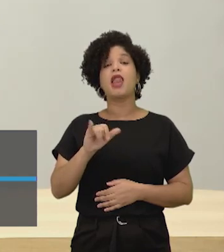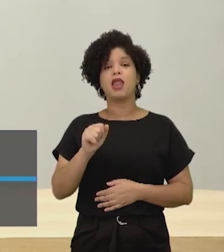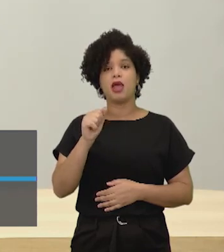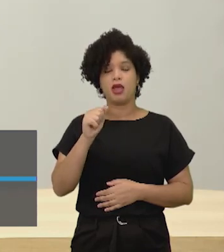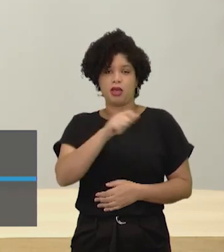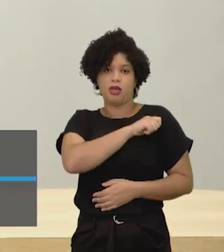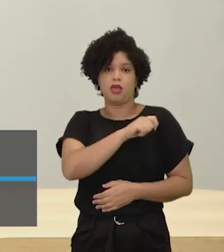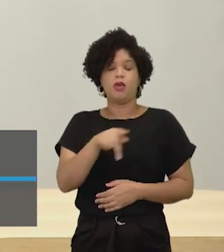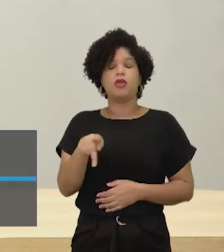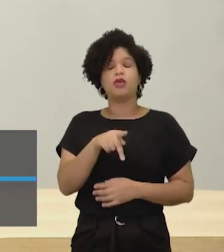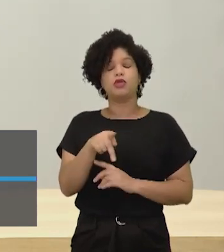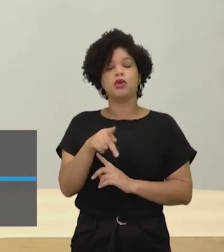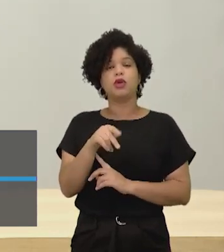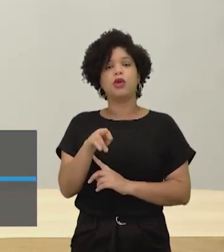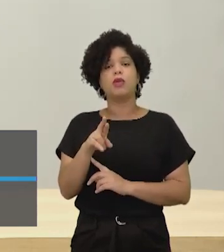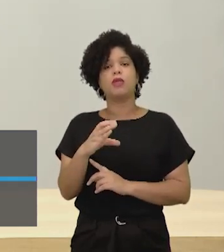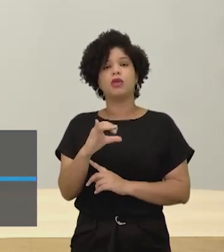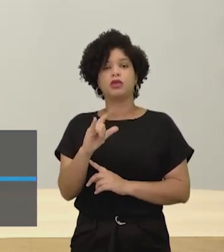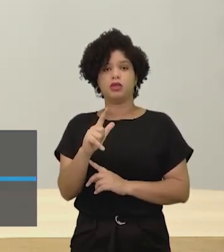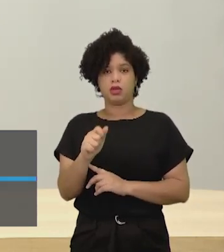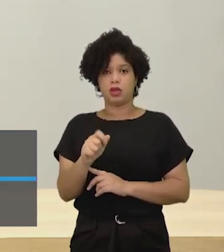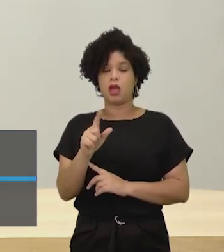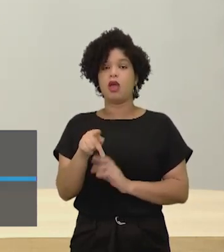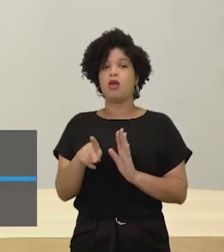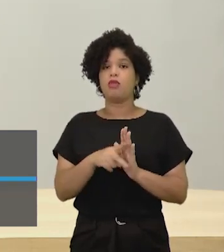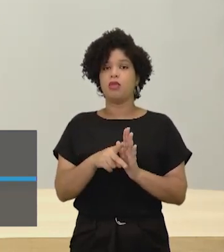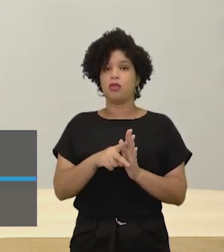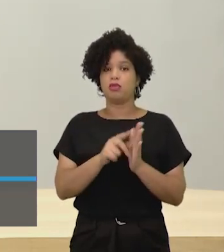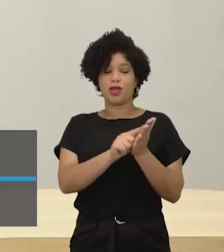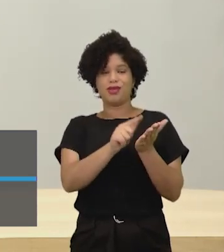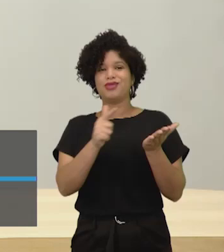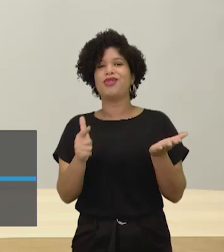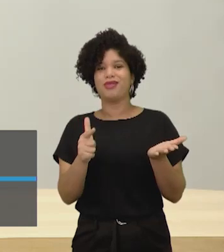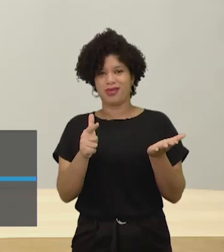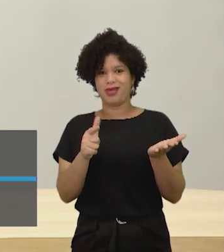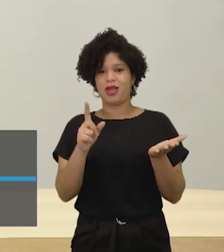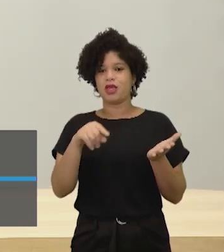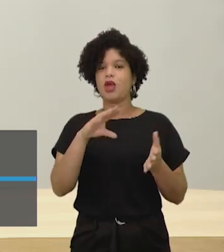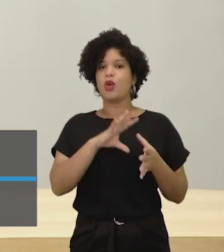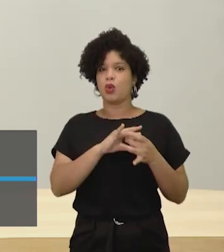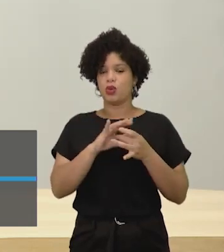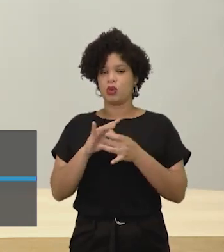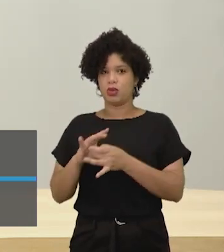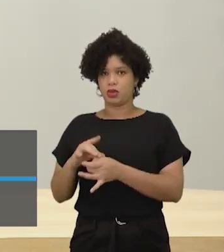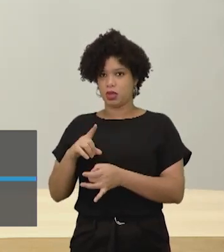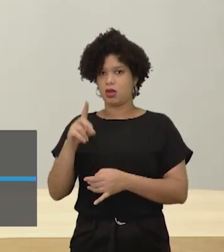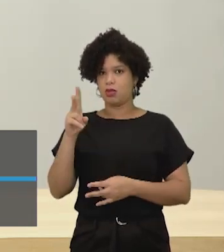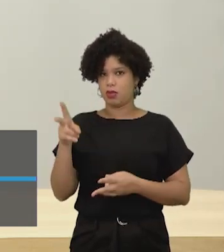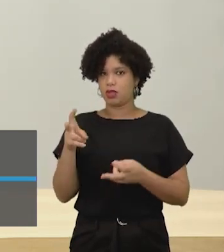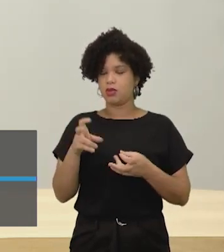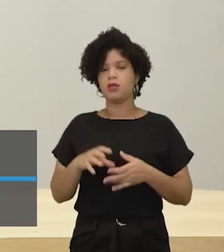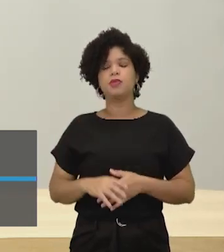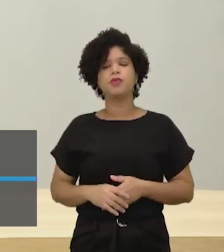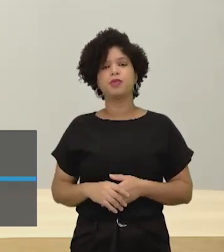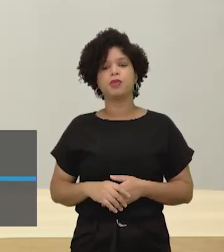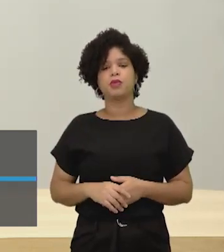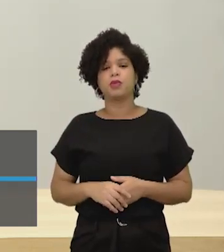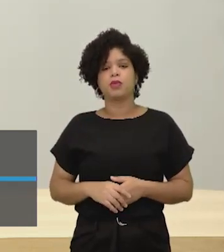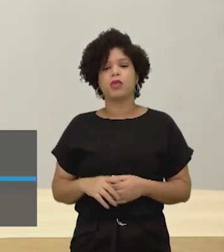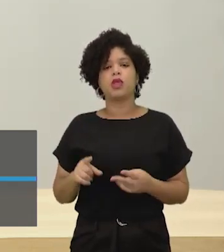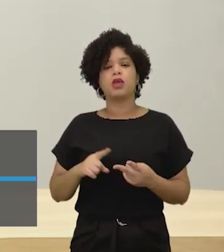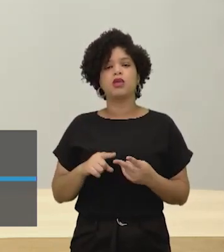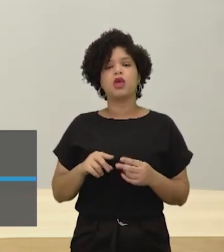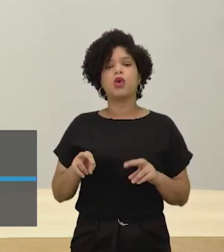Priscila, coloca jornalístico. Sim. Então, texto jornalístico, foi o contexto que ela conseguiu abordar aí. E quanto